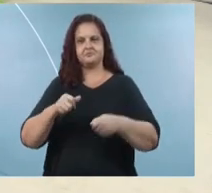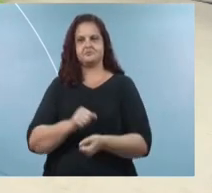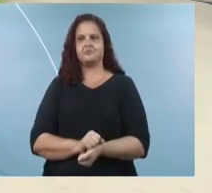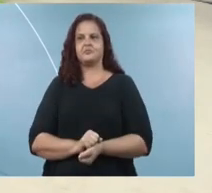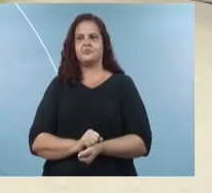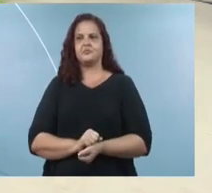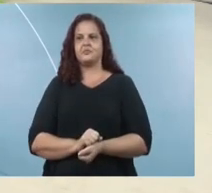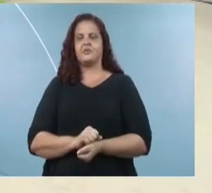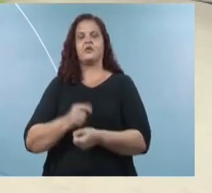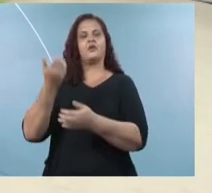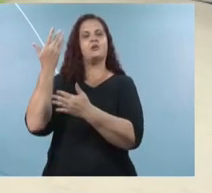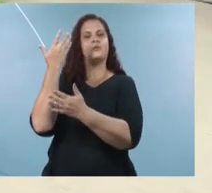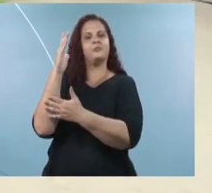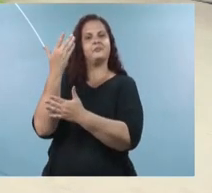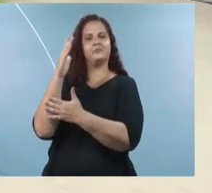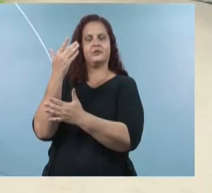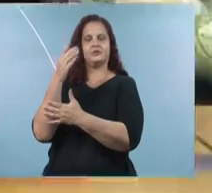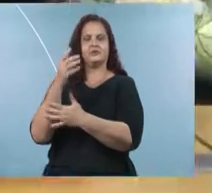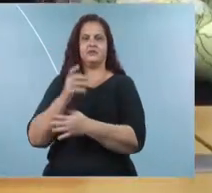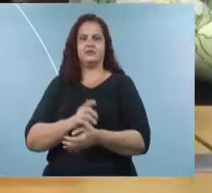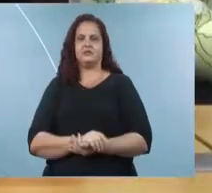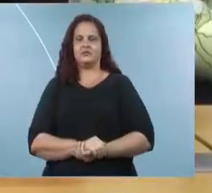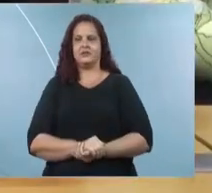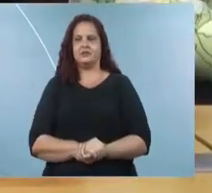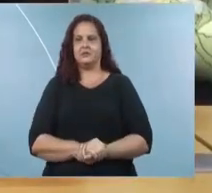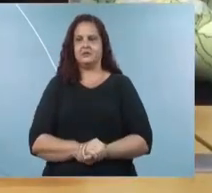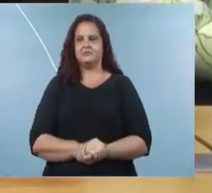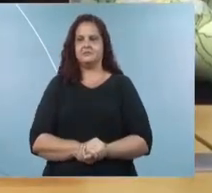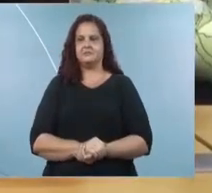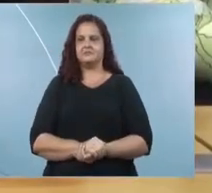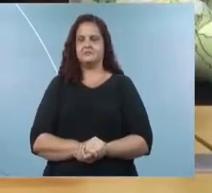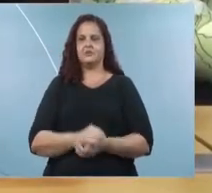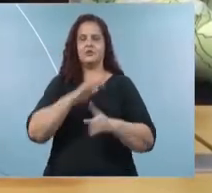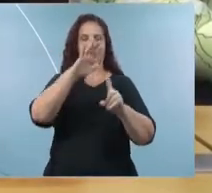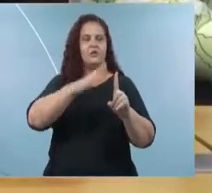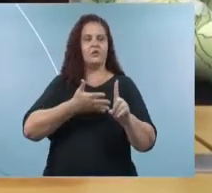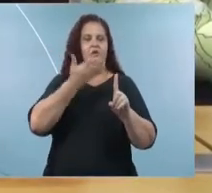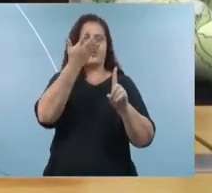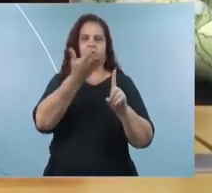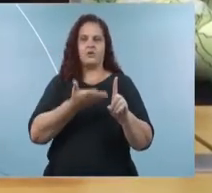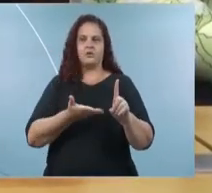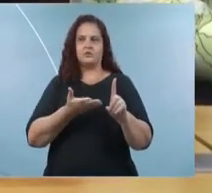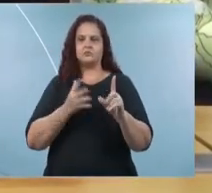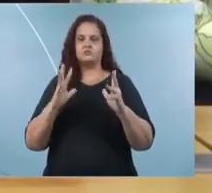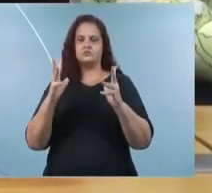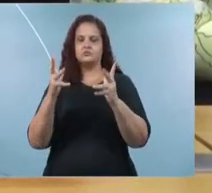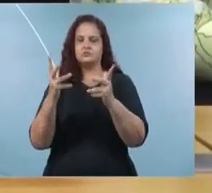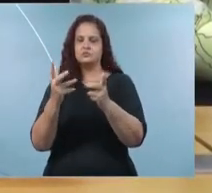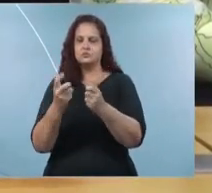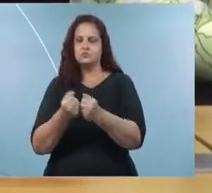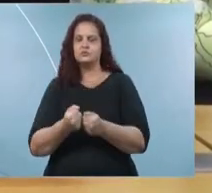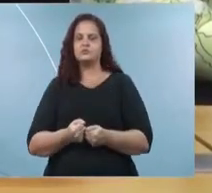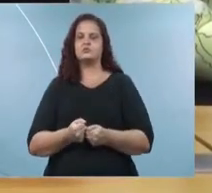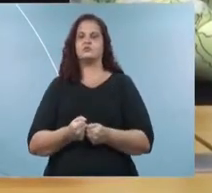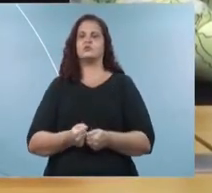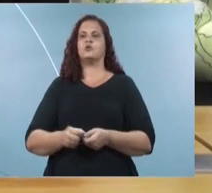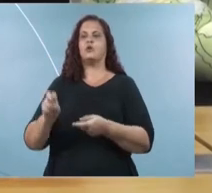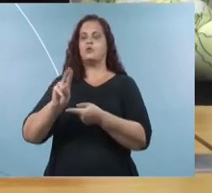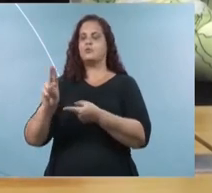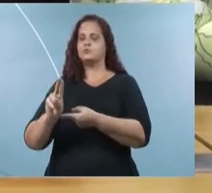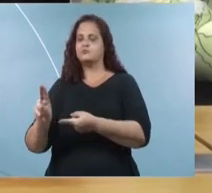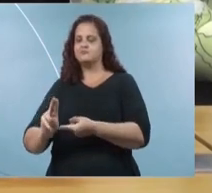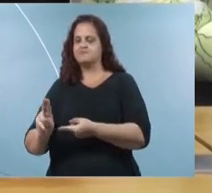tempo em que parabenizo mais uma vez a todos os homenageados e homenageadas que, em nome de tantos outros, de